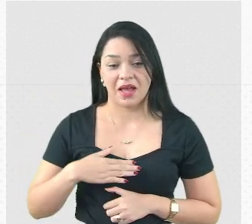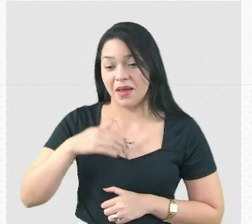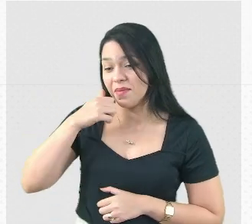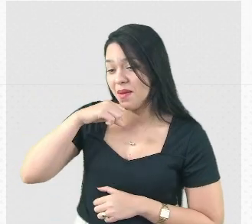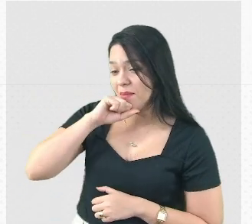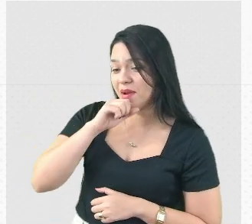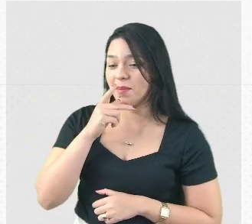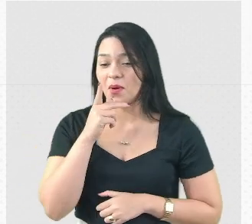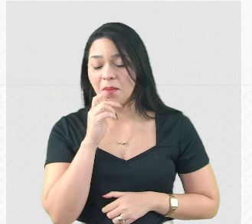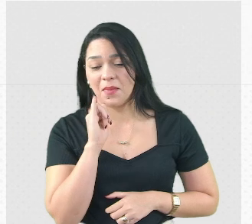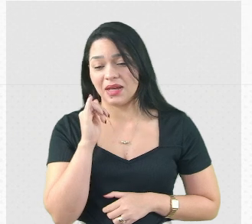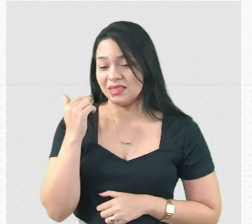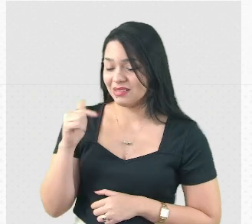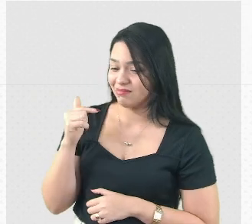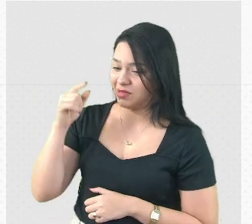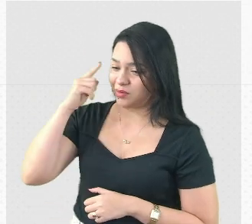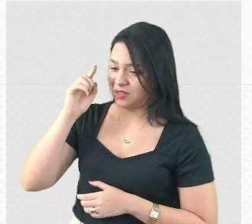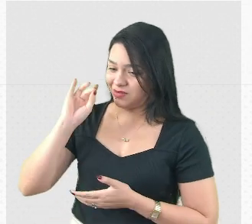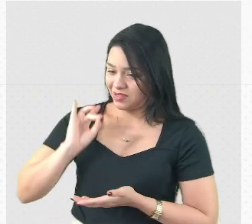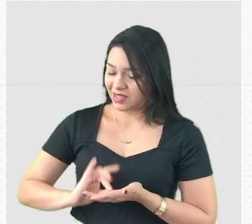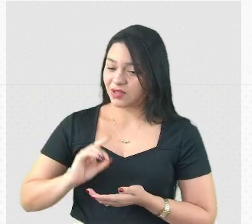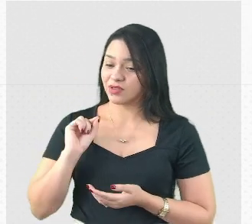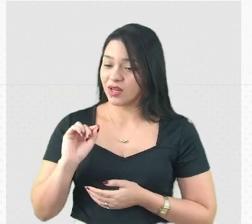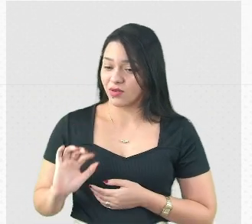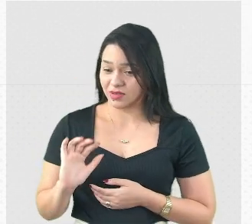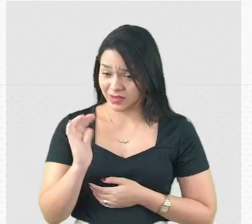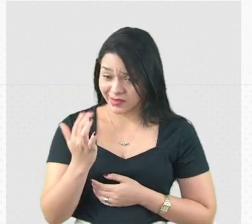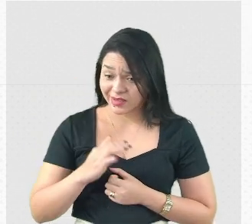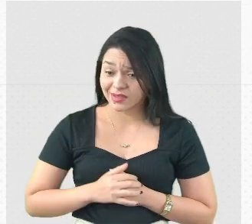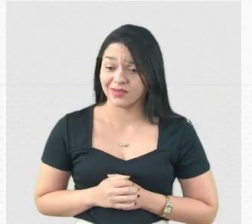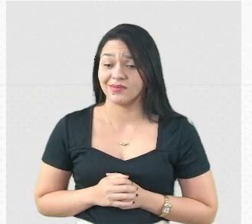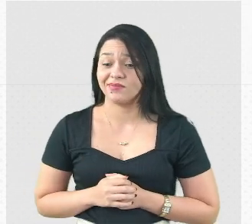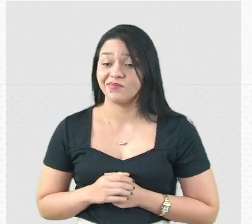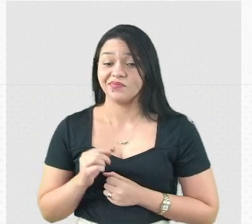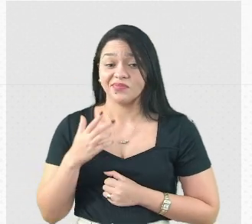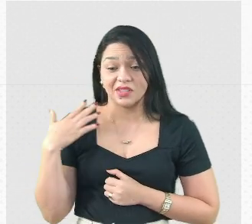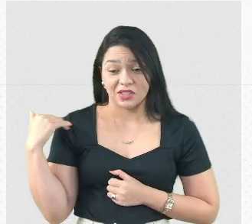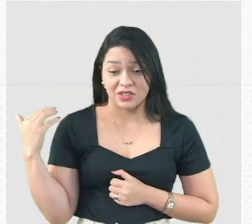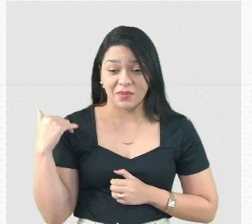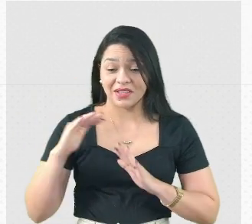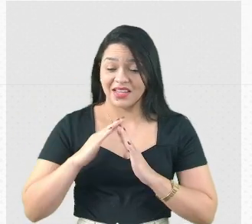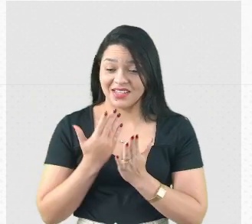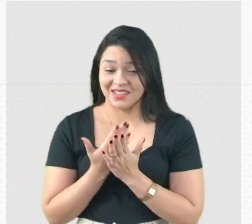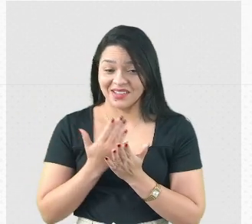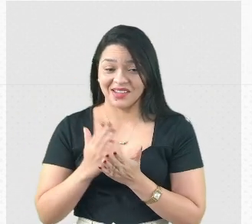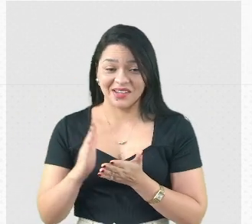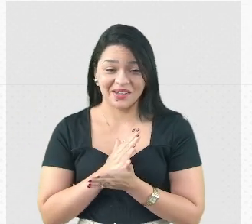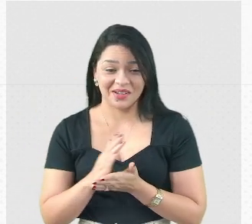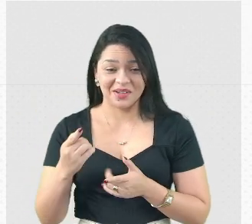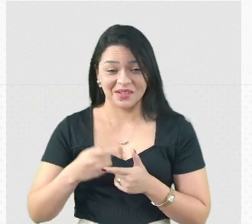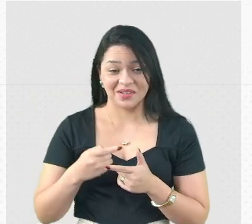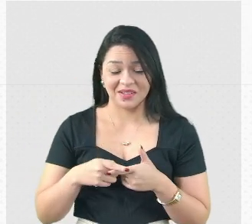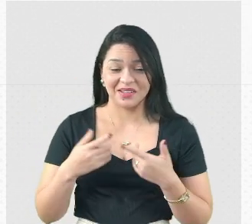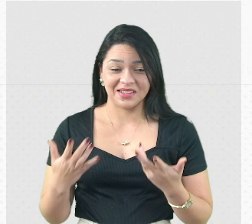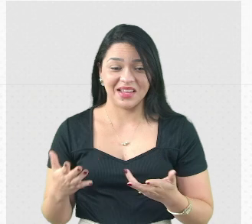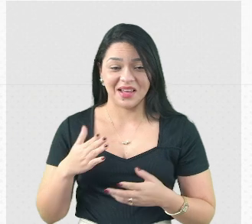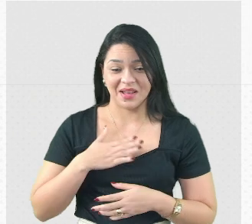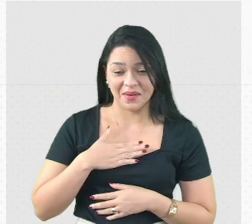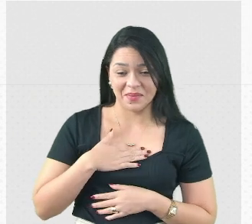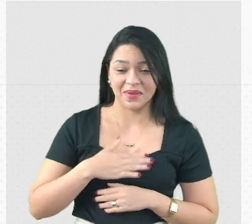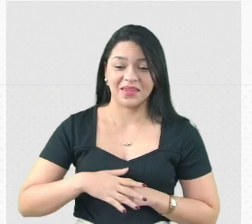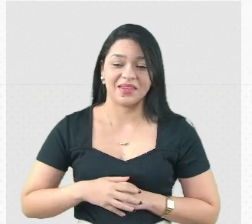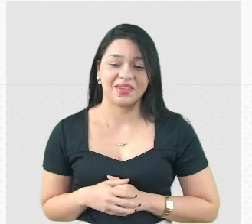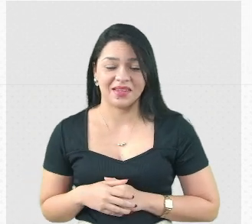meu pai, às vezes sem ter a noção real do que estava acontecendo, quando eram chamados à escola por algum motivo, alguma travessura minha, alguma